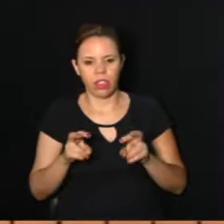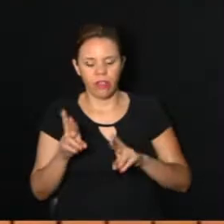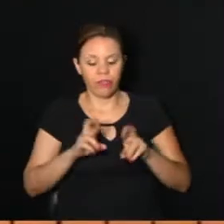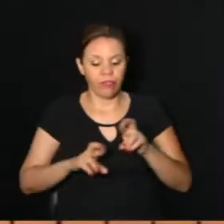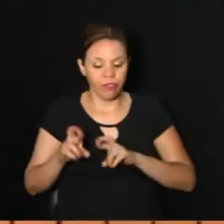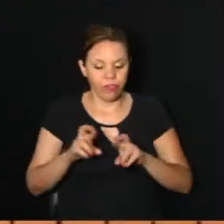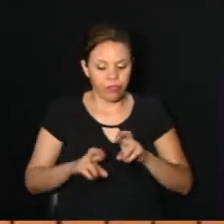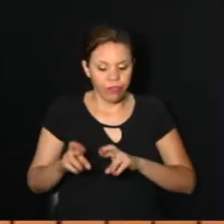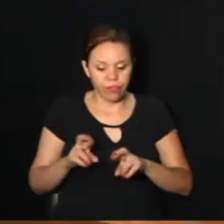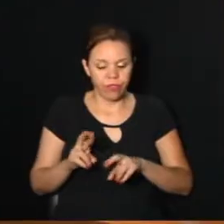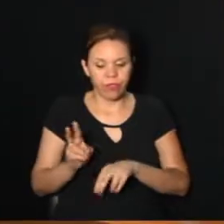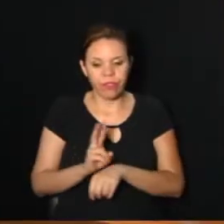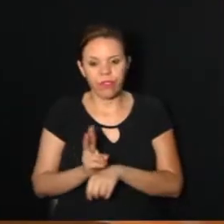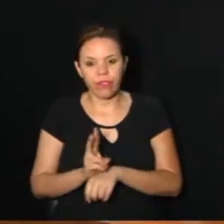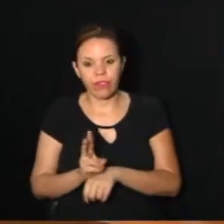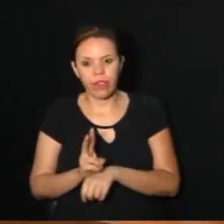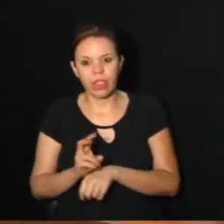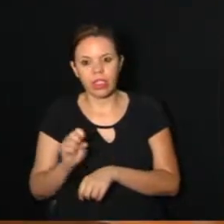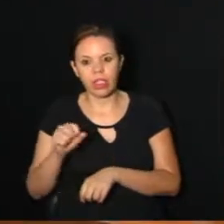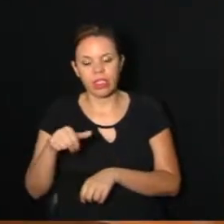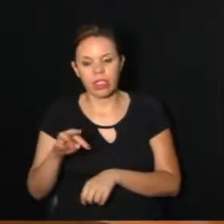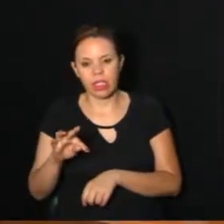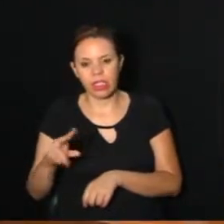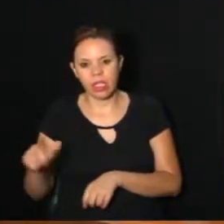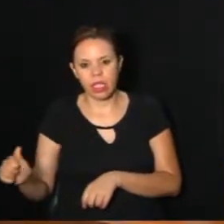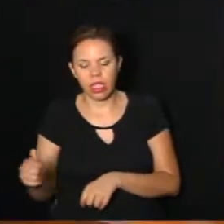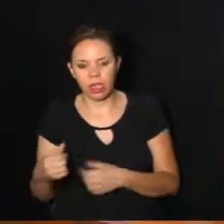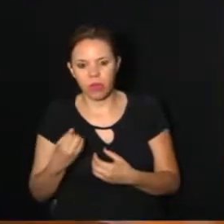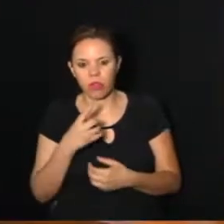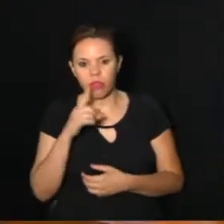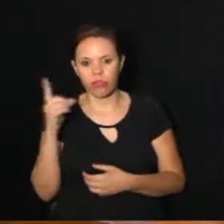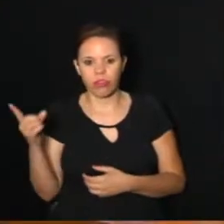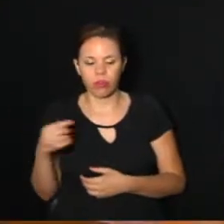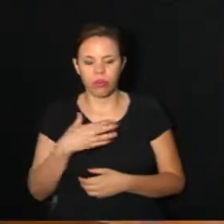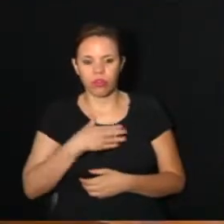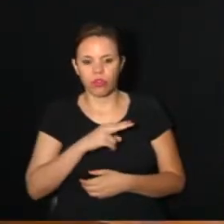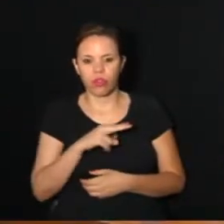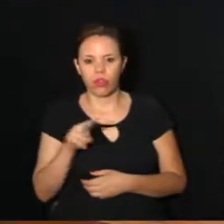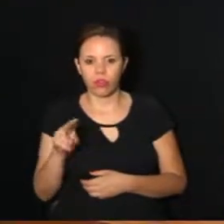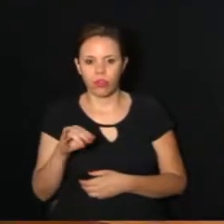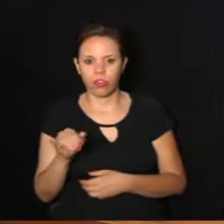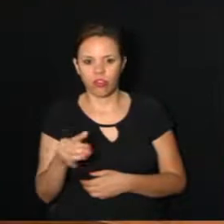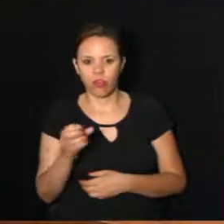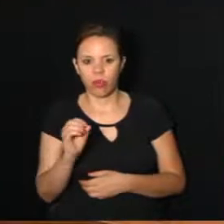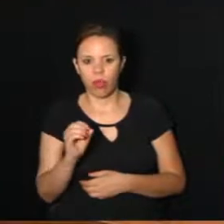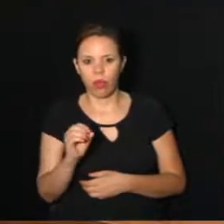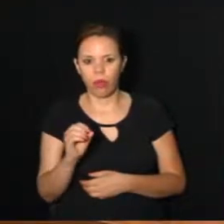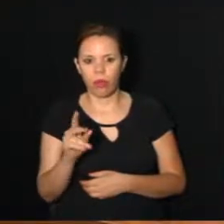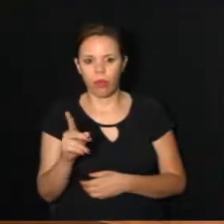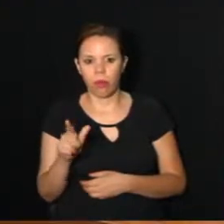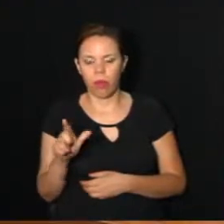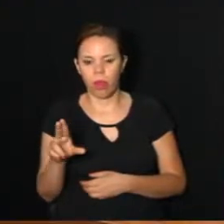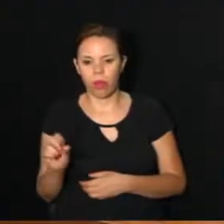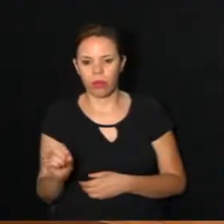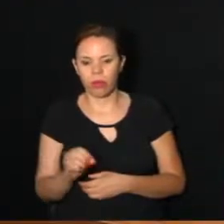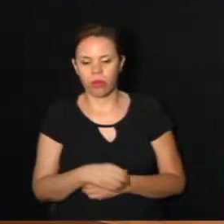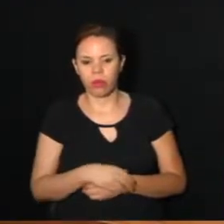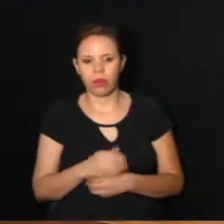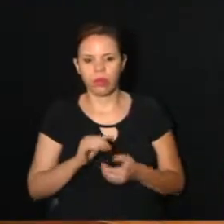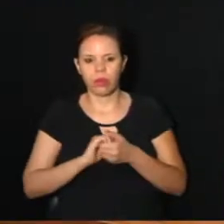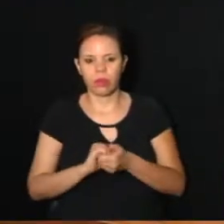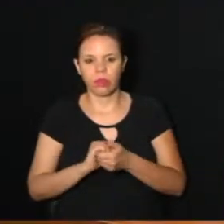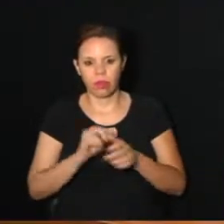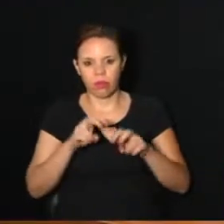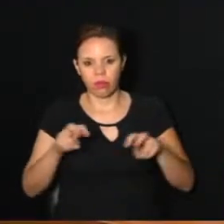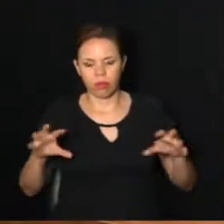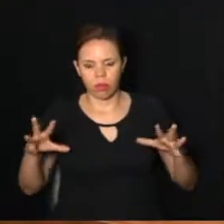sanitária. Oi, bom dia. Meu nome é João Paulo. O seu primeiro nome? É João Paulo. João Paulo. Quero cumprimentar a mesa